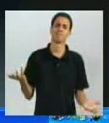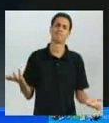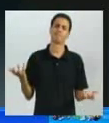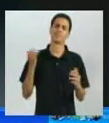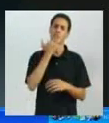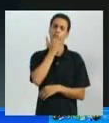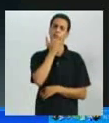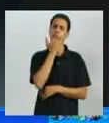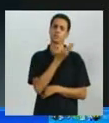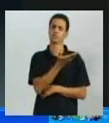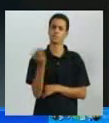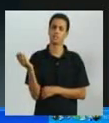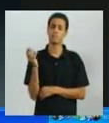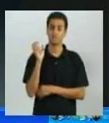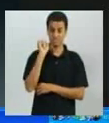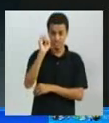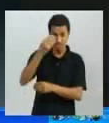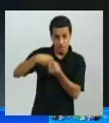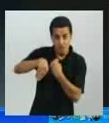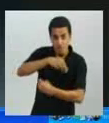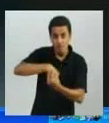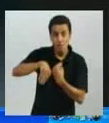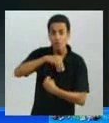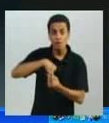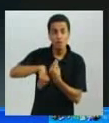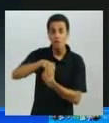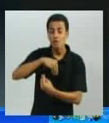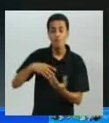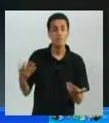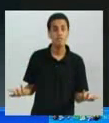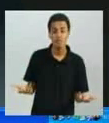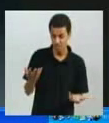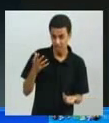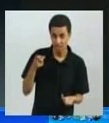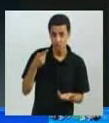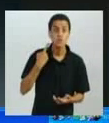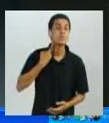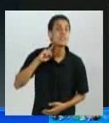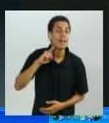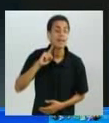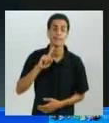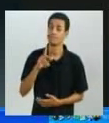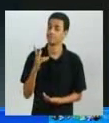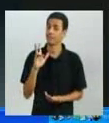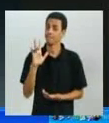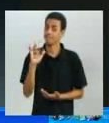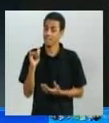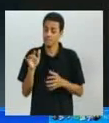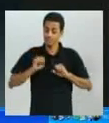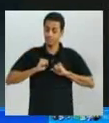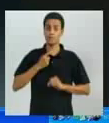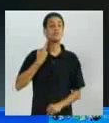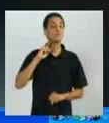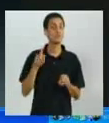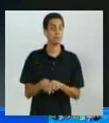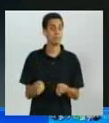Ora, senhores, quem vive com os porcos acaba comendo no seu coxo. E é assim que esses caras são. Esses caras são,